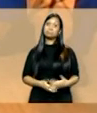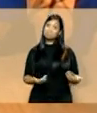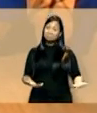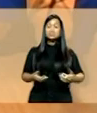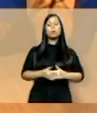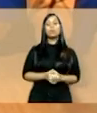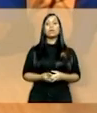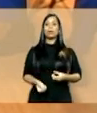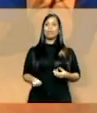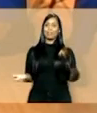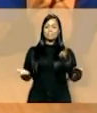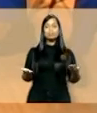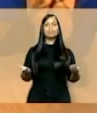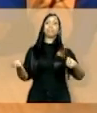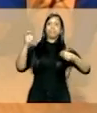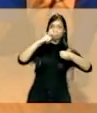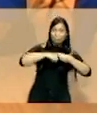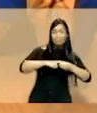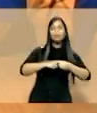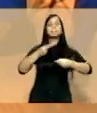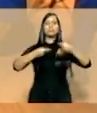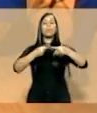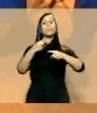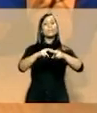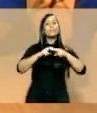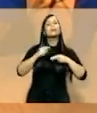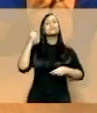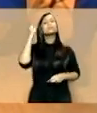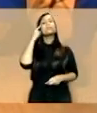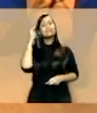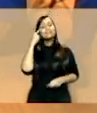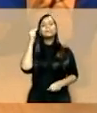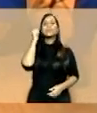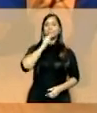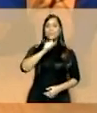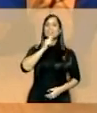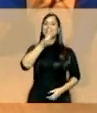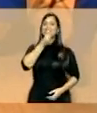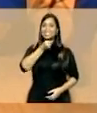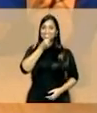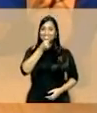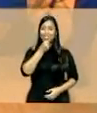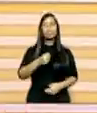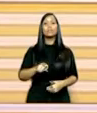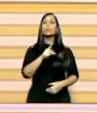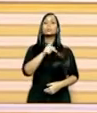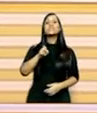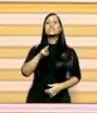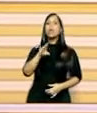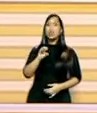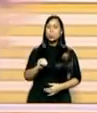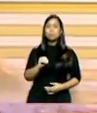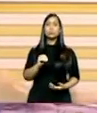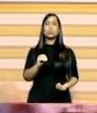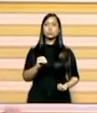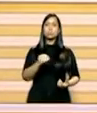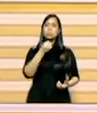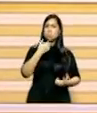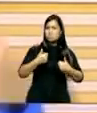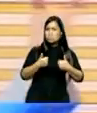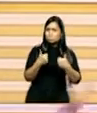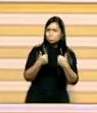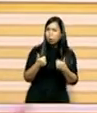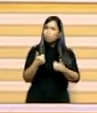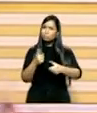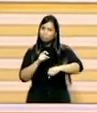Bom, retorna essa discussão justamente pelo pensamento deixado pela nossa entrevistada. Professor Ricardo, valeu a pena em